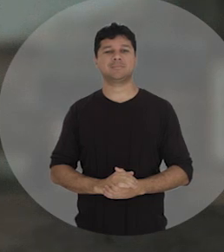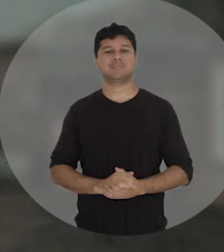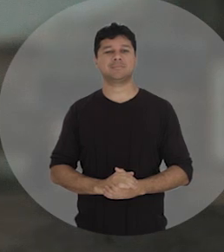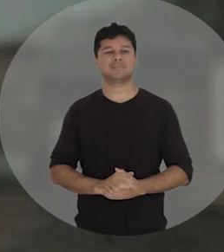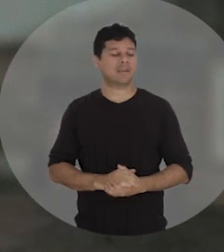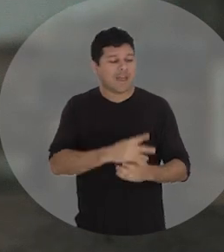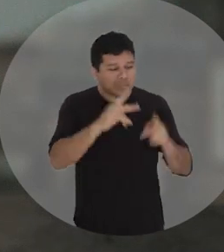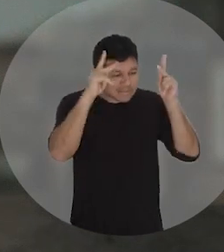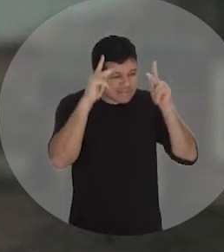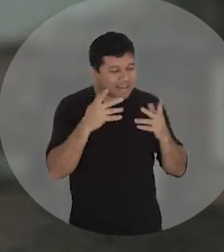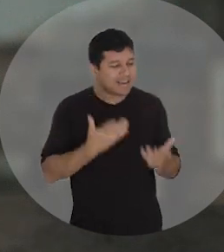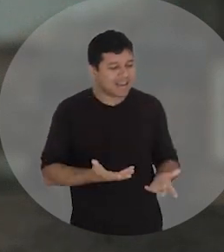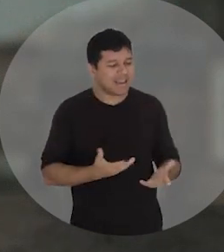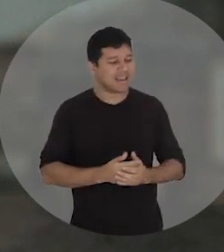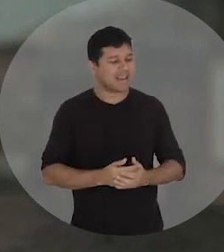Princesa!